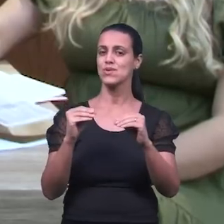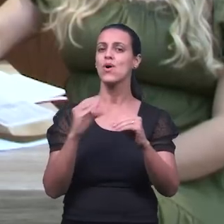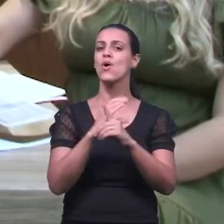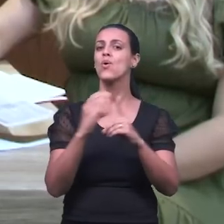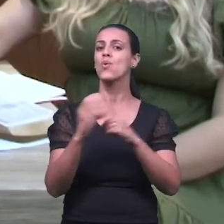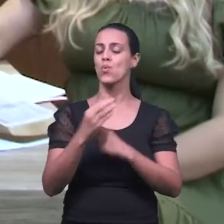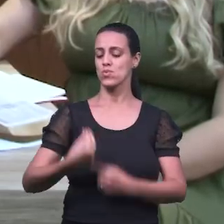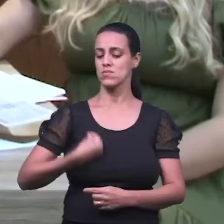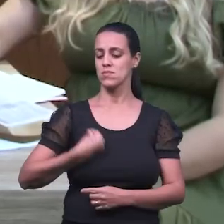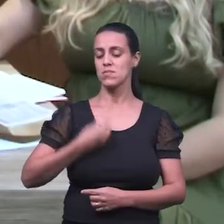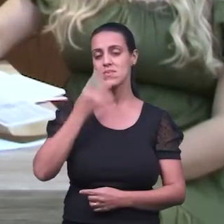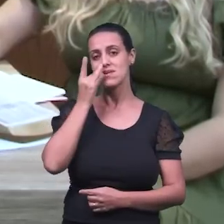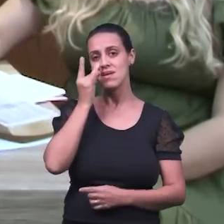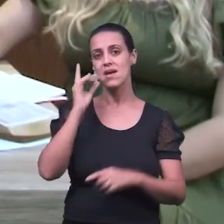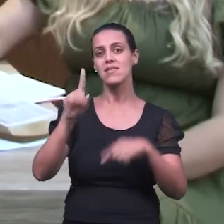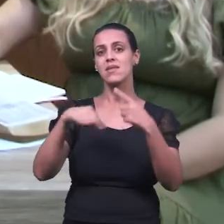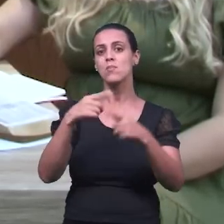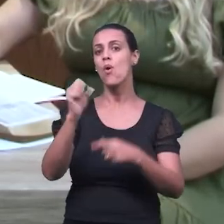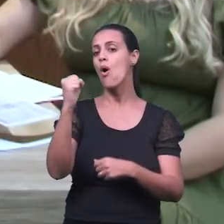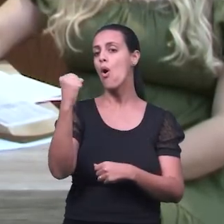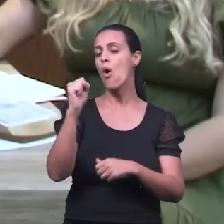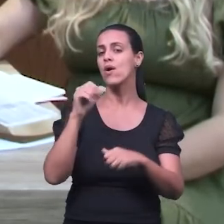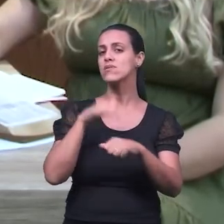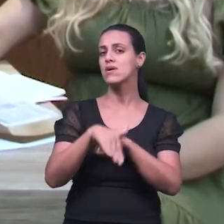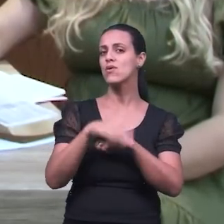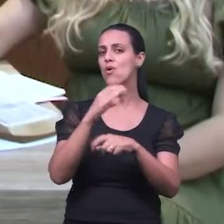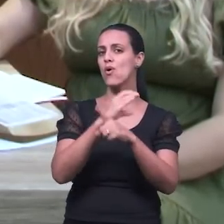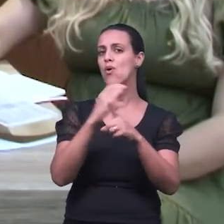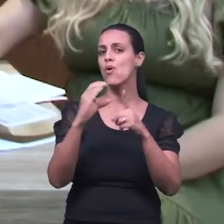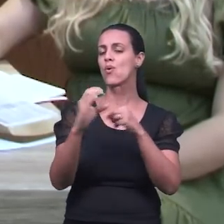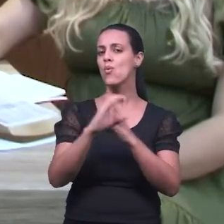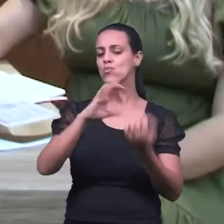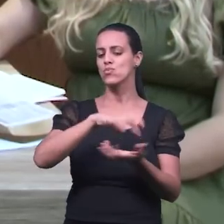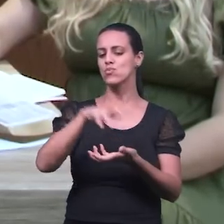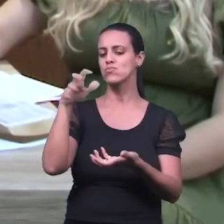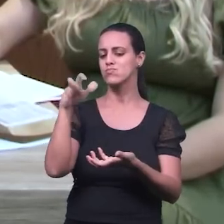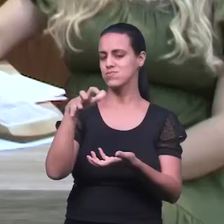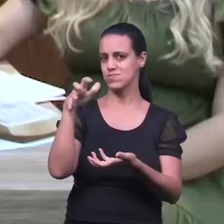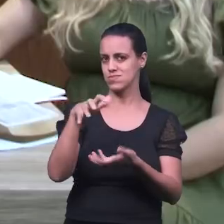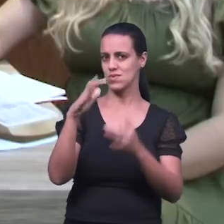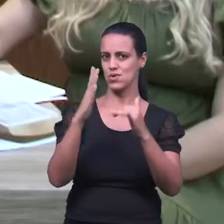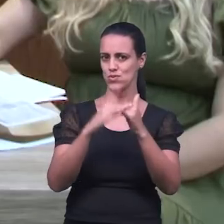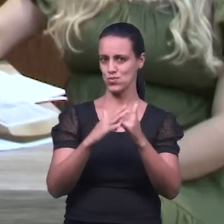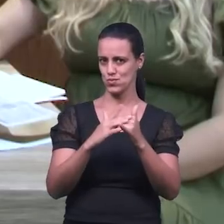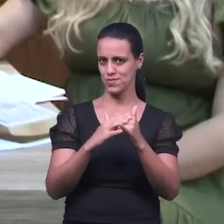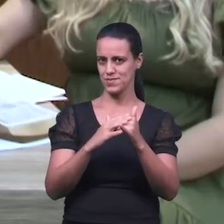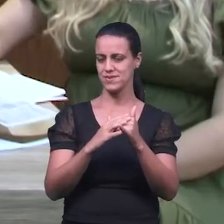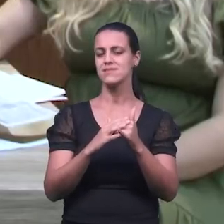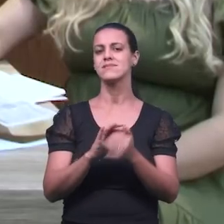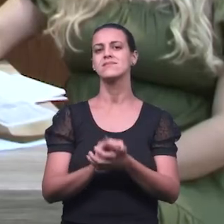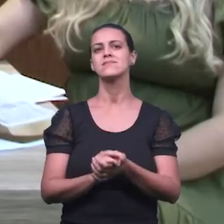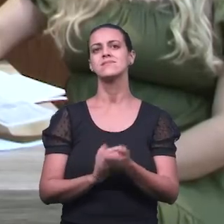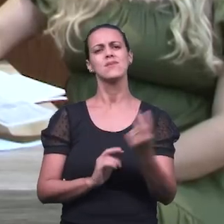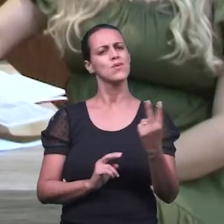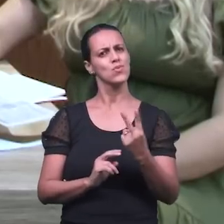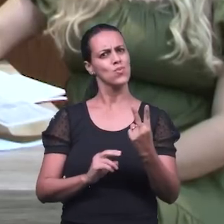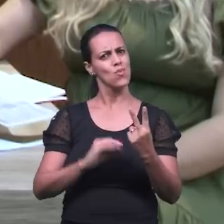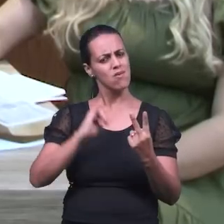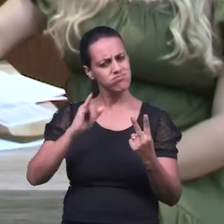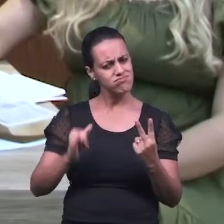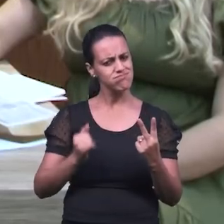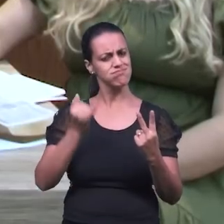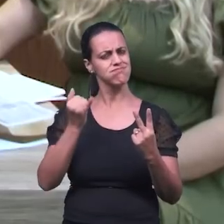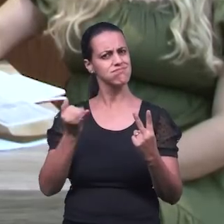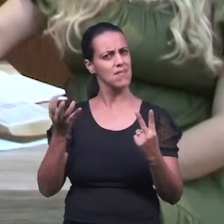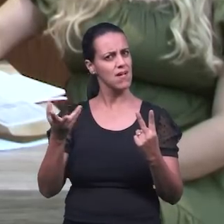nossas igrejas e às 20 horas o nosso culto transmitido pela nossa plataforma no YouTube. 2 excelentes